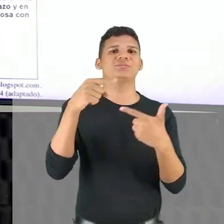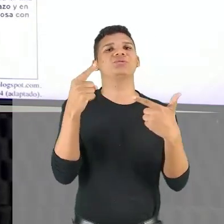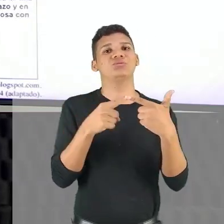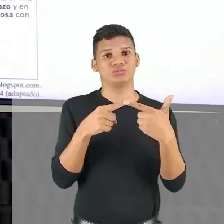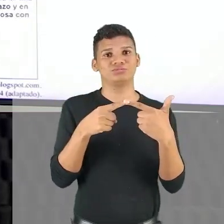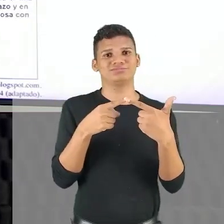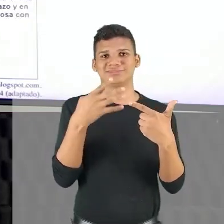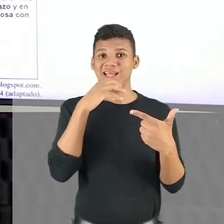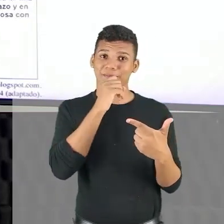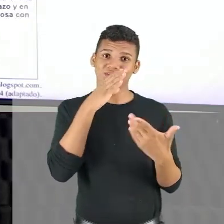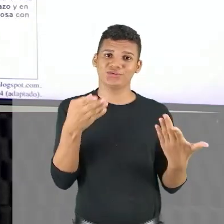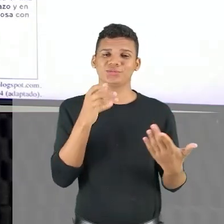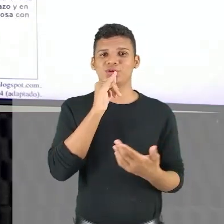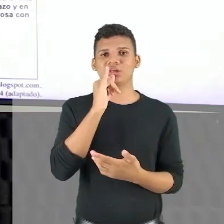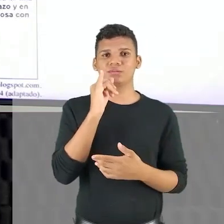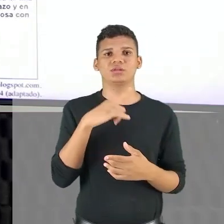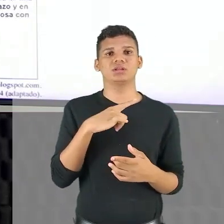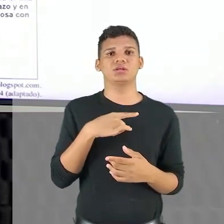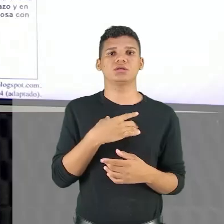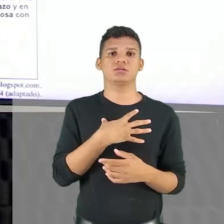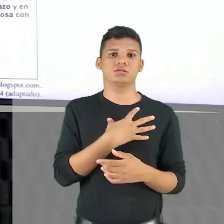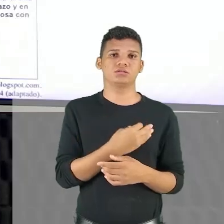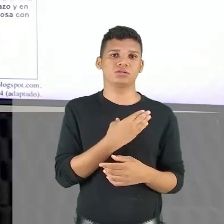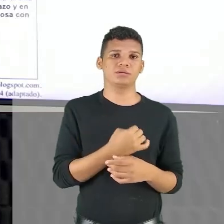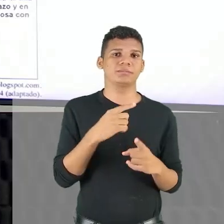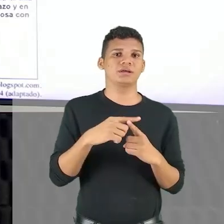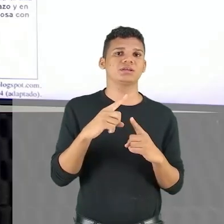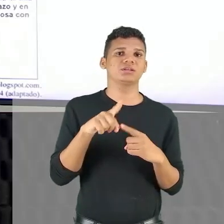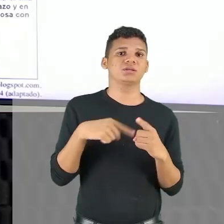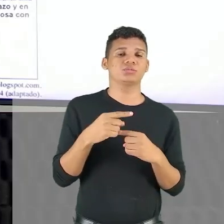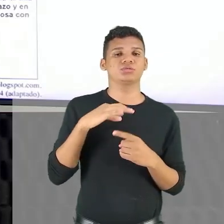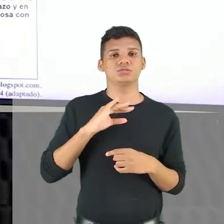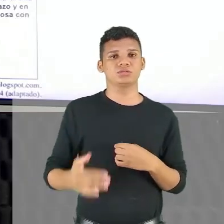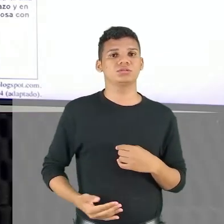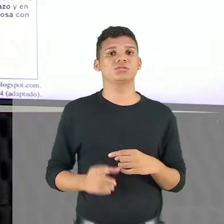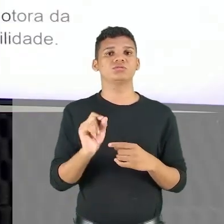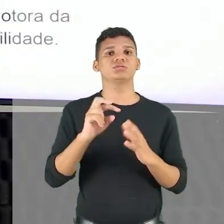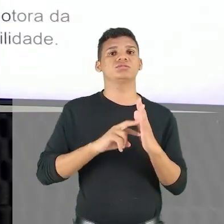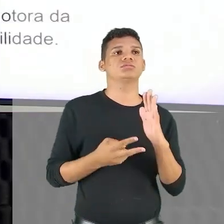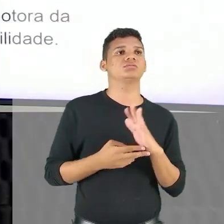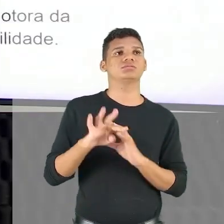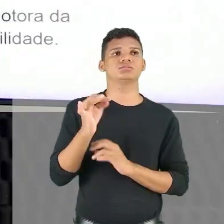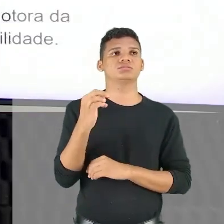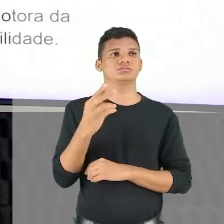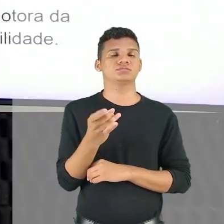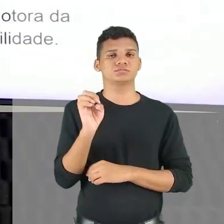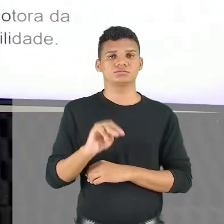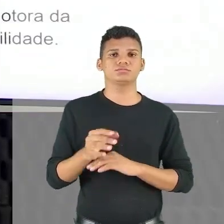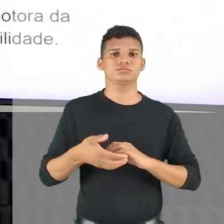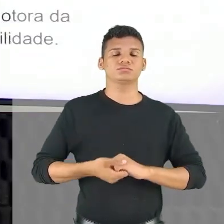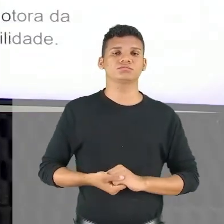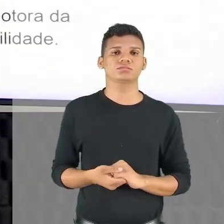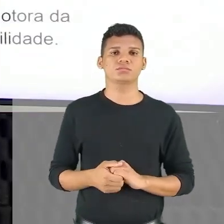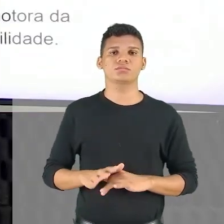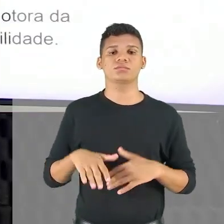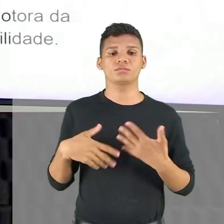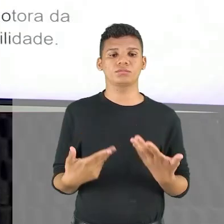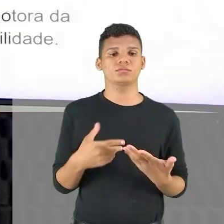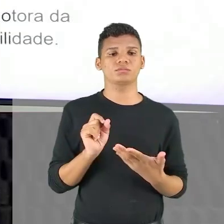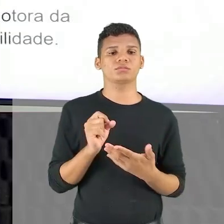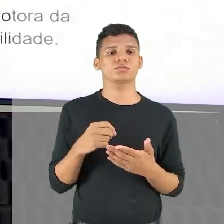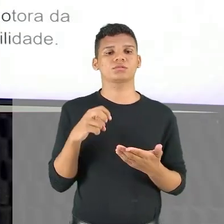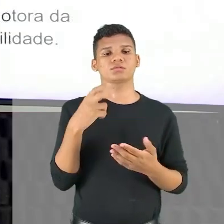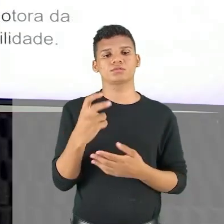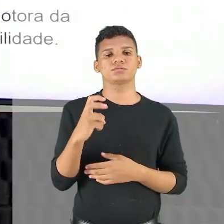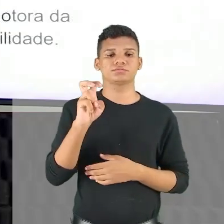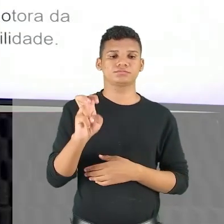a amamentação durante a gravidez e um após o outro, em tandem, né? Bora lá. Olha o que a questão 54